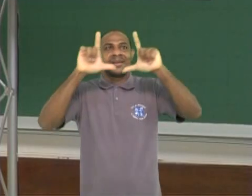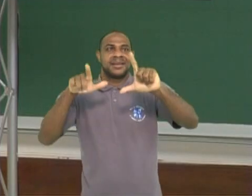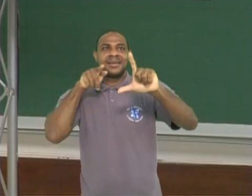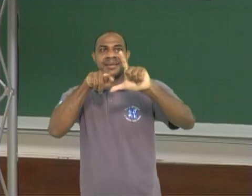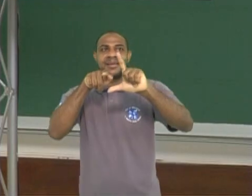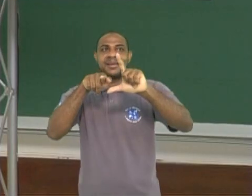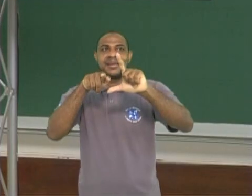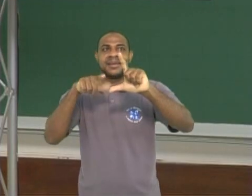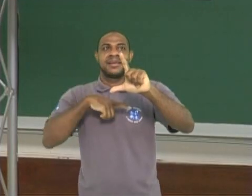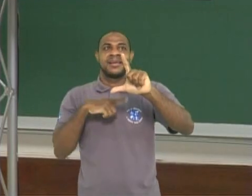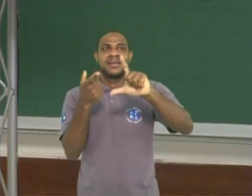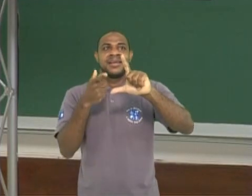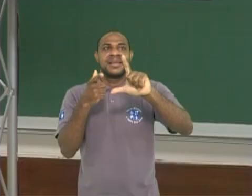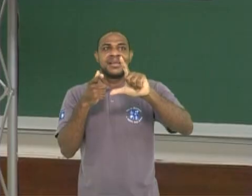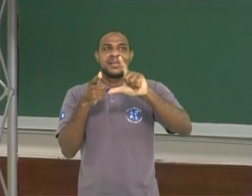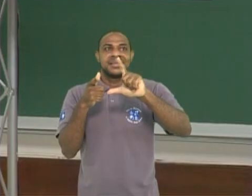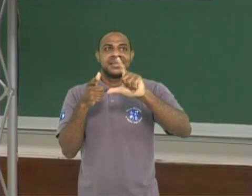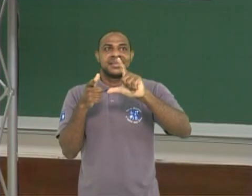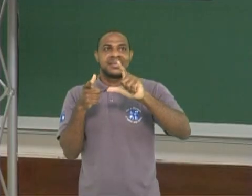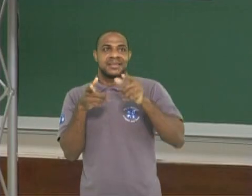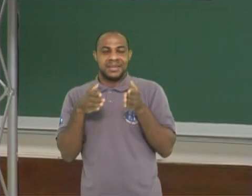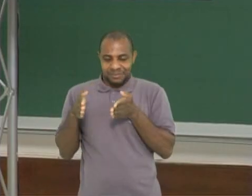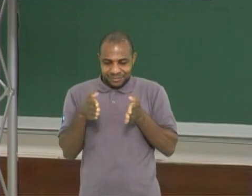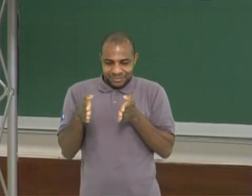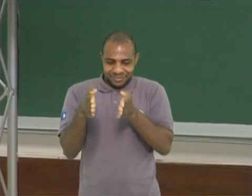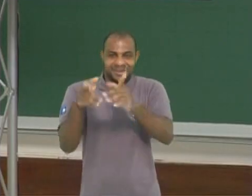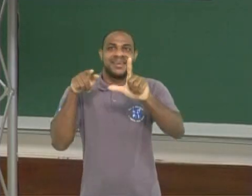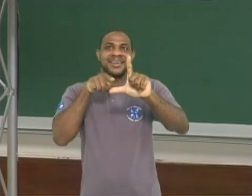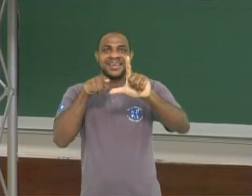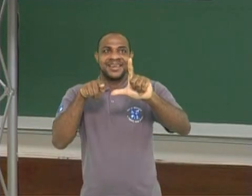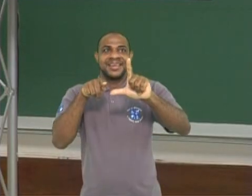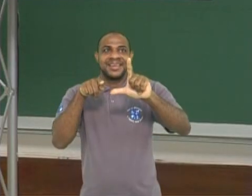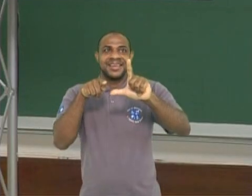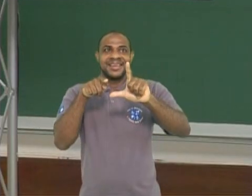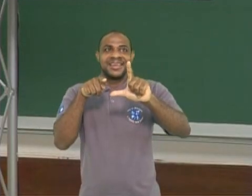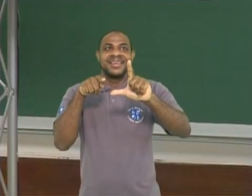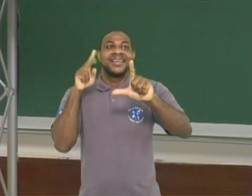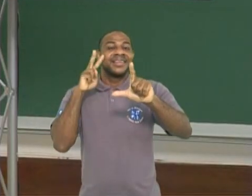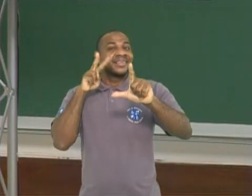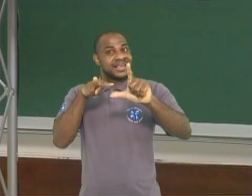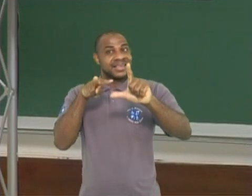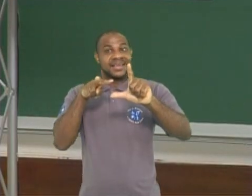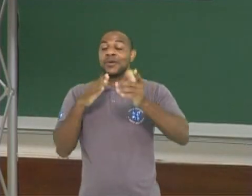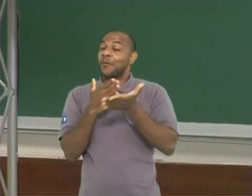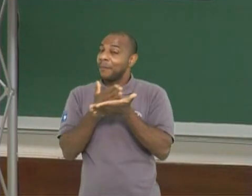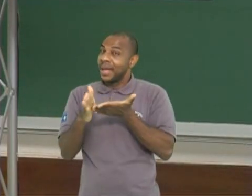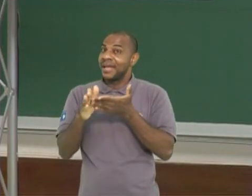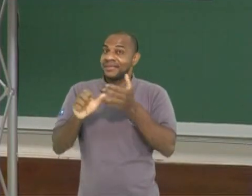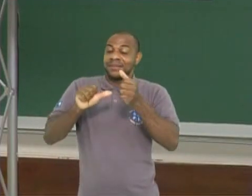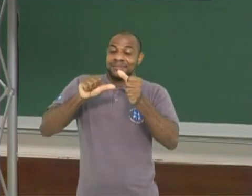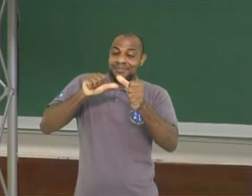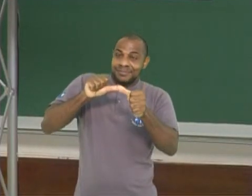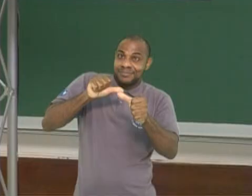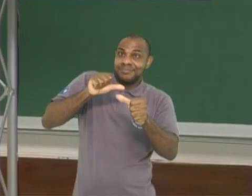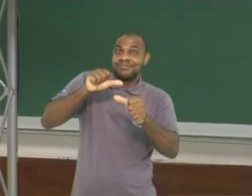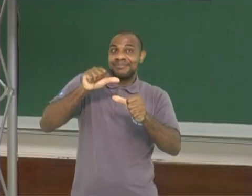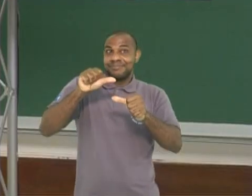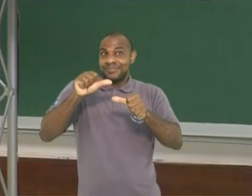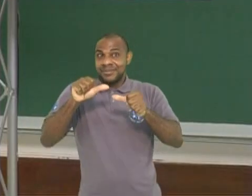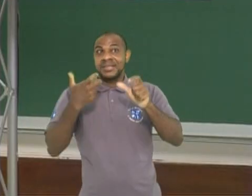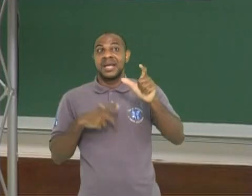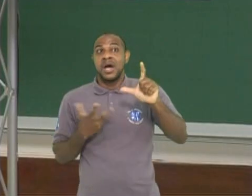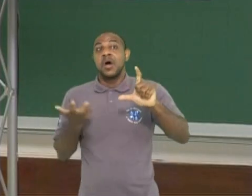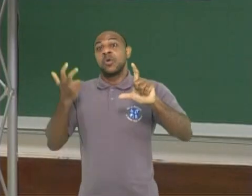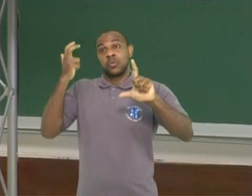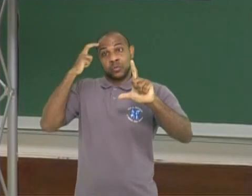quê? Né? O trilho ali de uma locomotiva, então ele já começa a ter os elementos